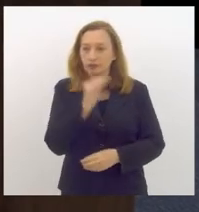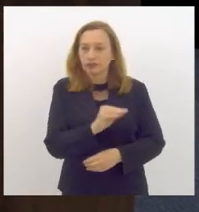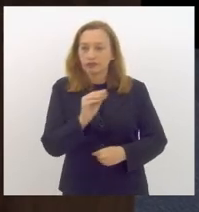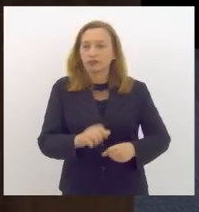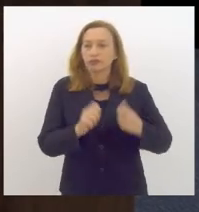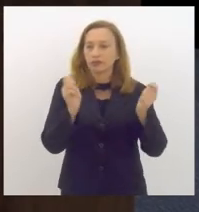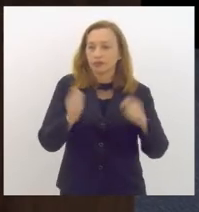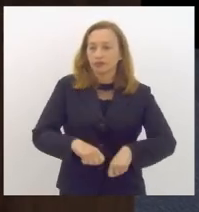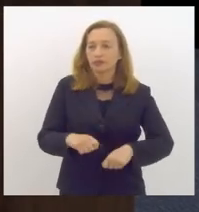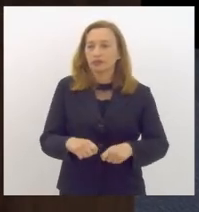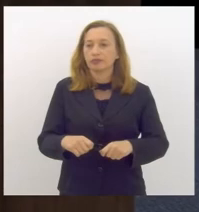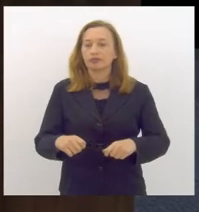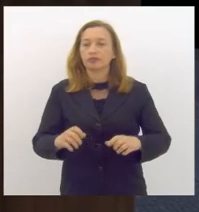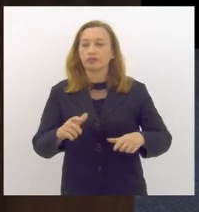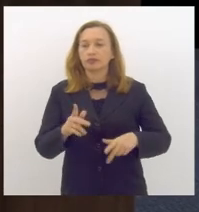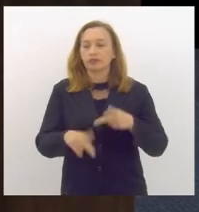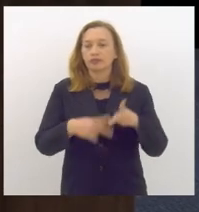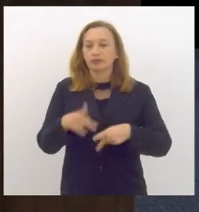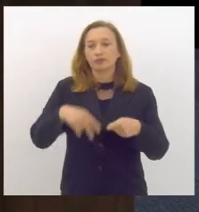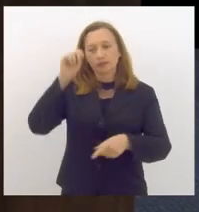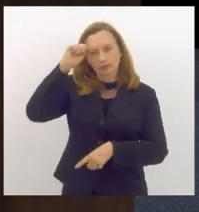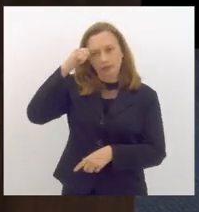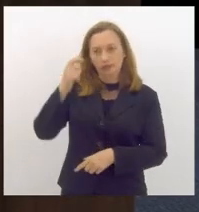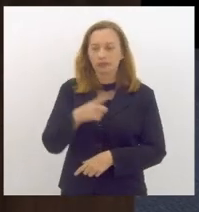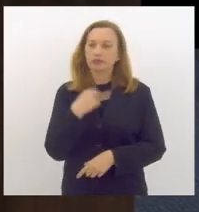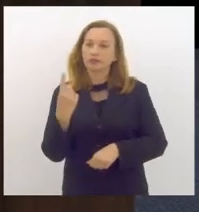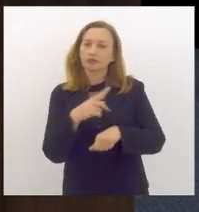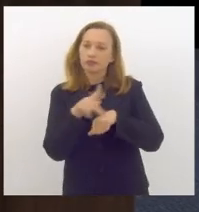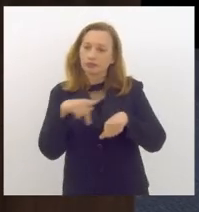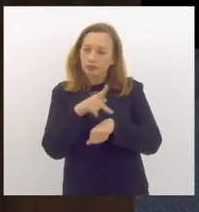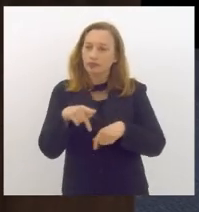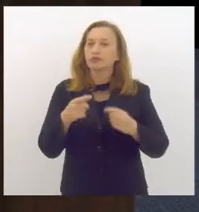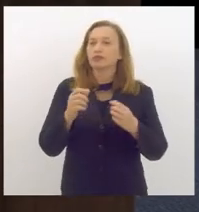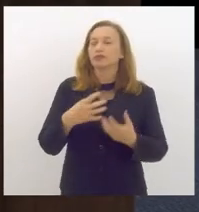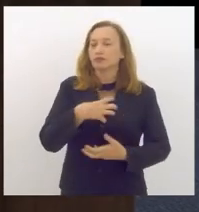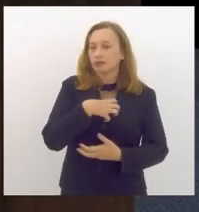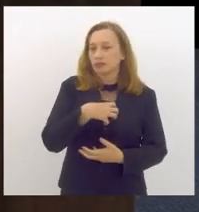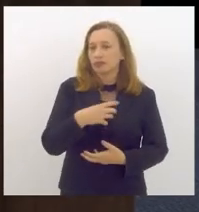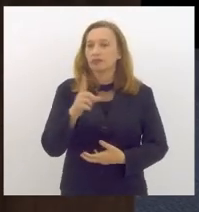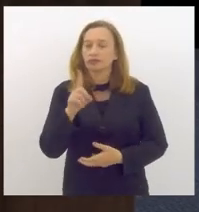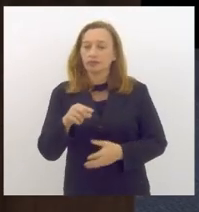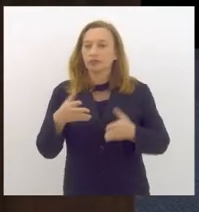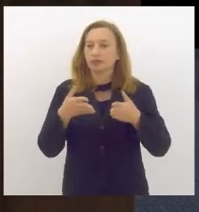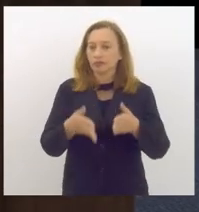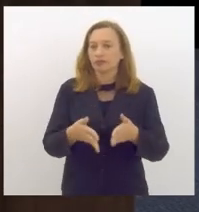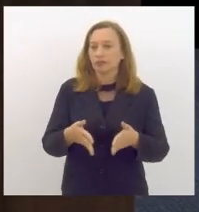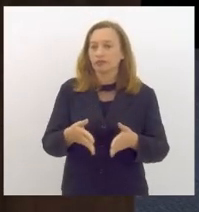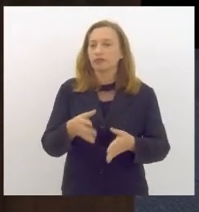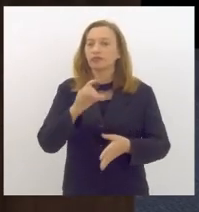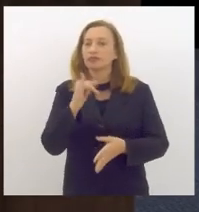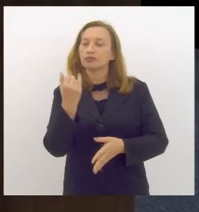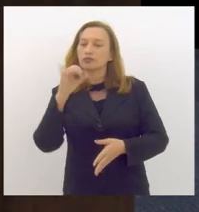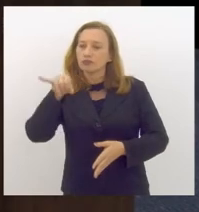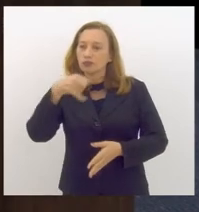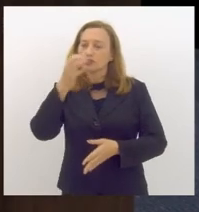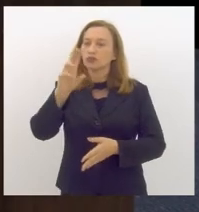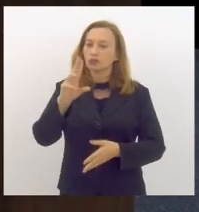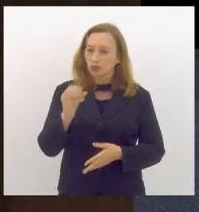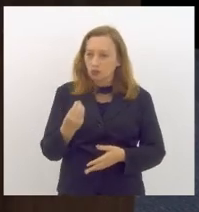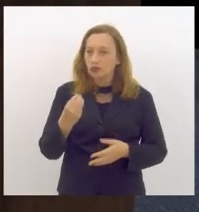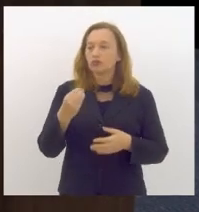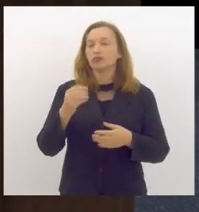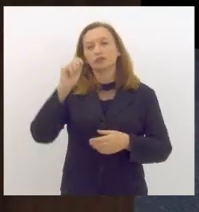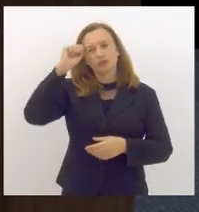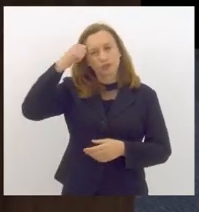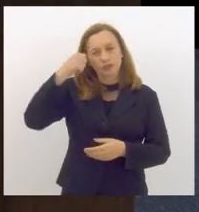de existência da população preta do nosso país. Então, nesse sentido, é central o Júlio das Pretas. A gente